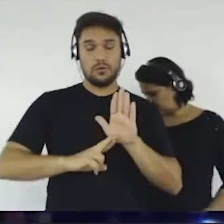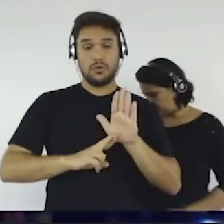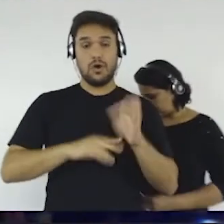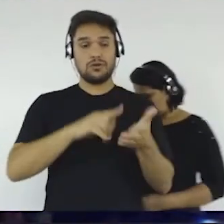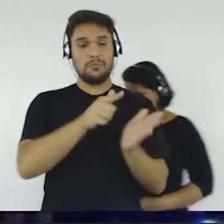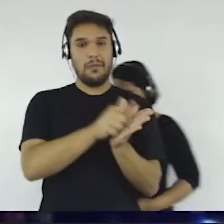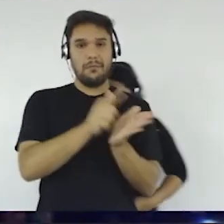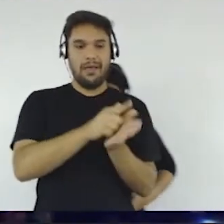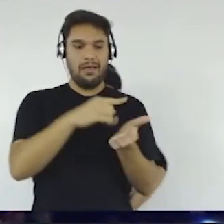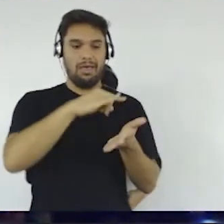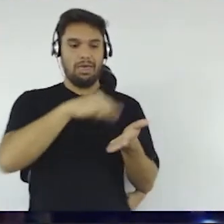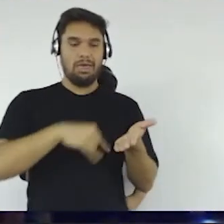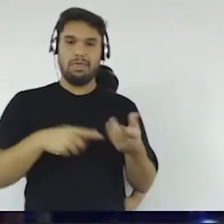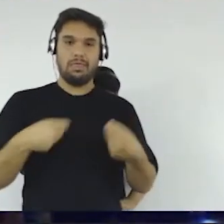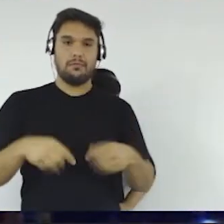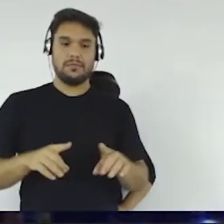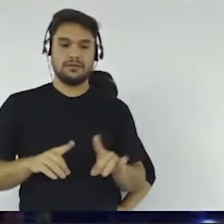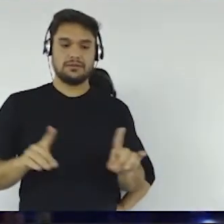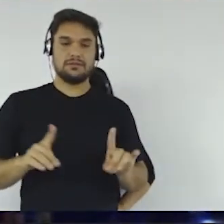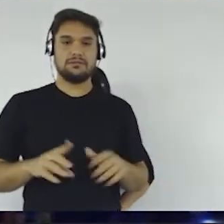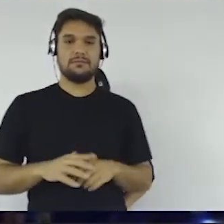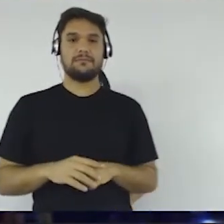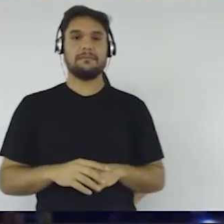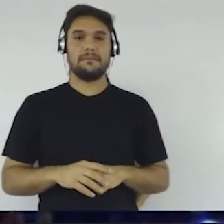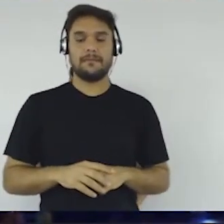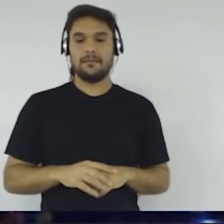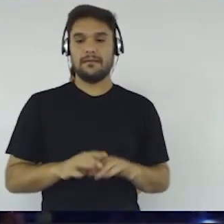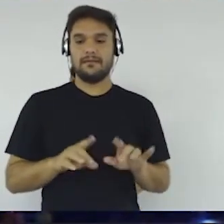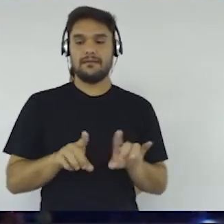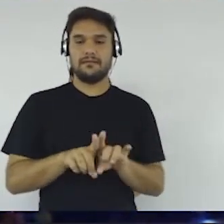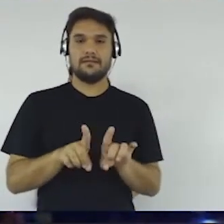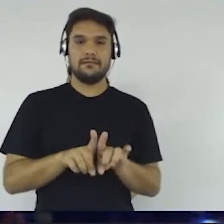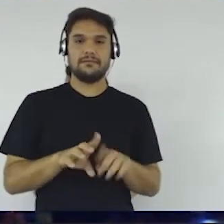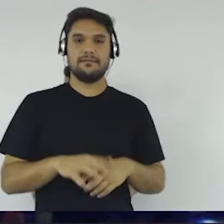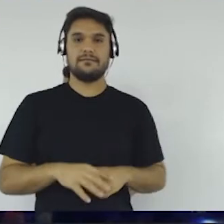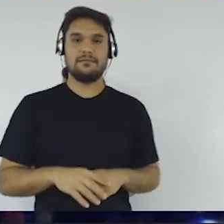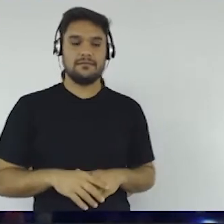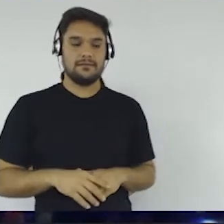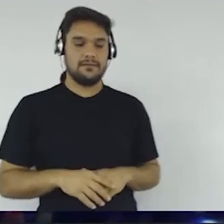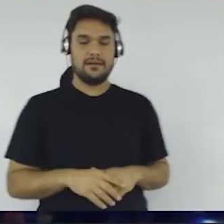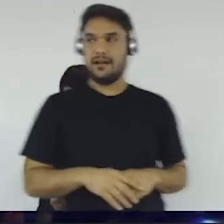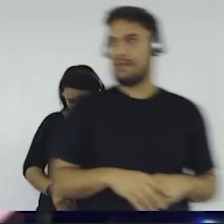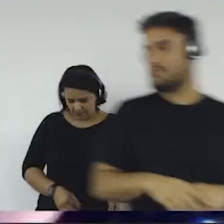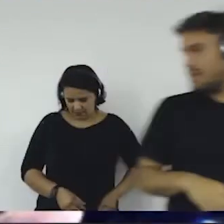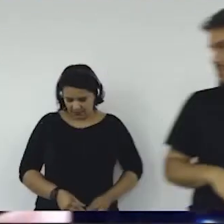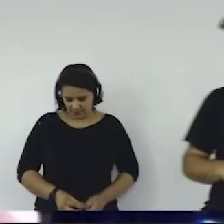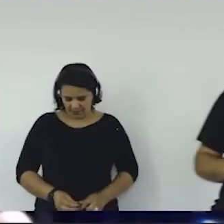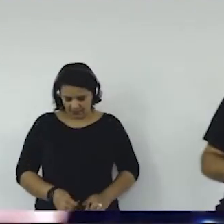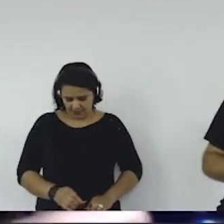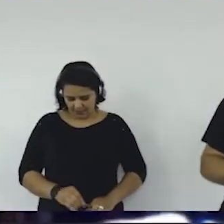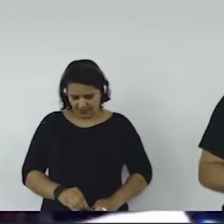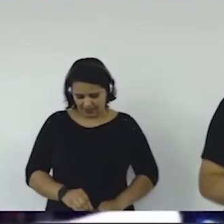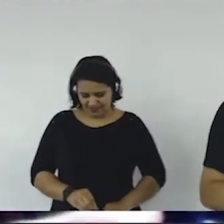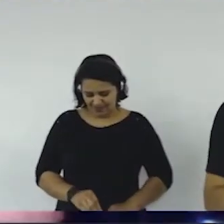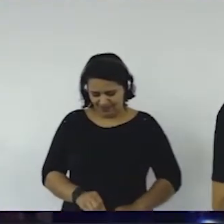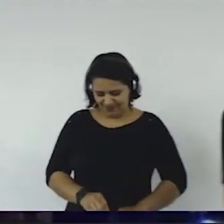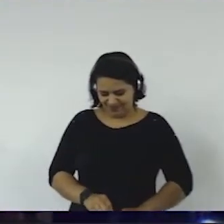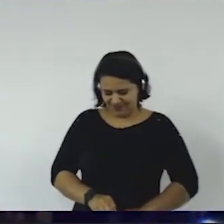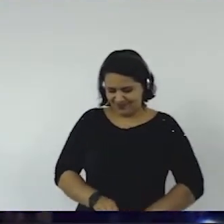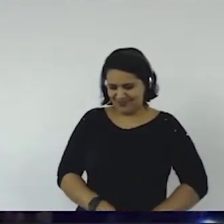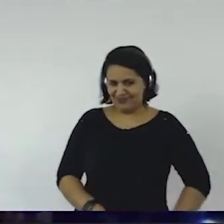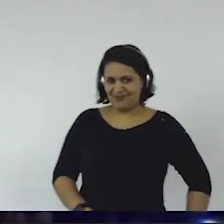físicos não mais ocorreram. Então, nós já temos um procedimento, praticamente, um procedimento eletrônico em todas as câmaras, exceção